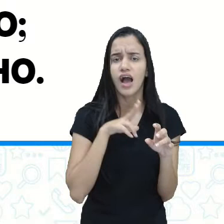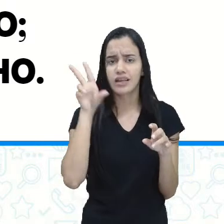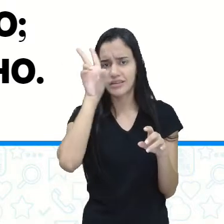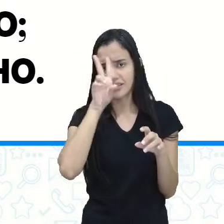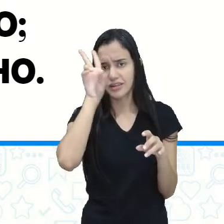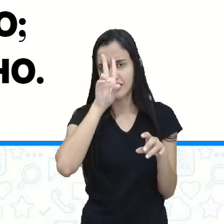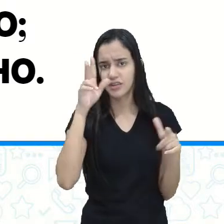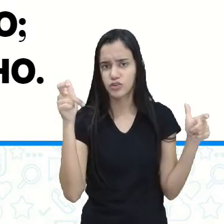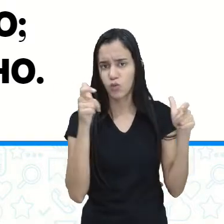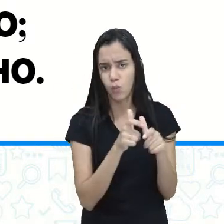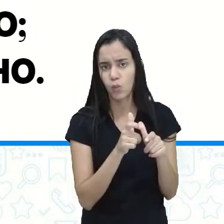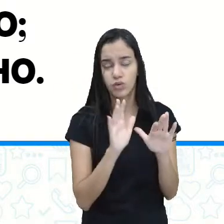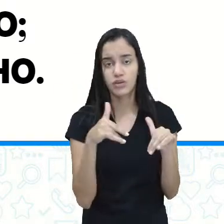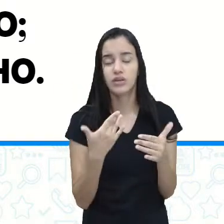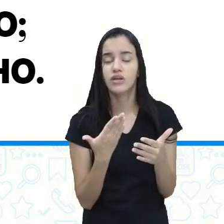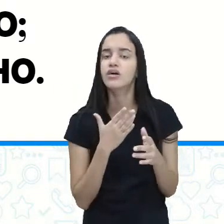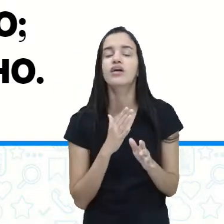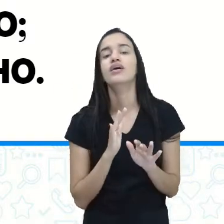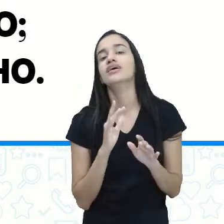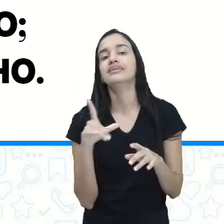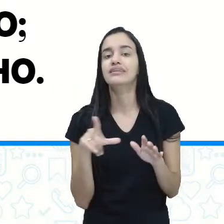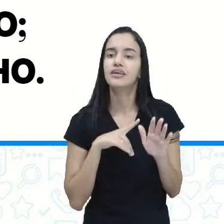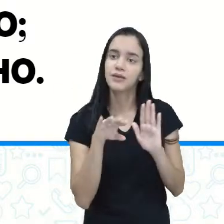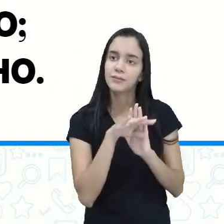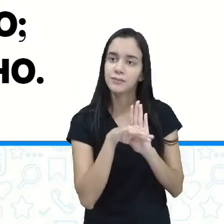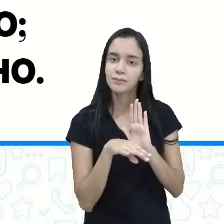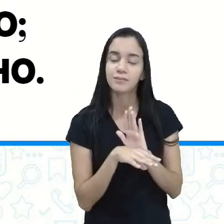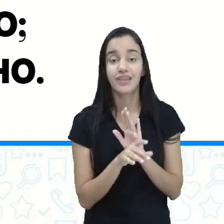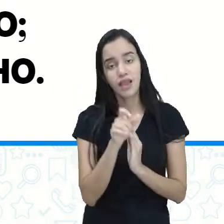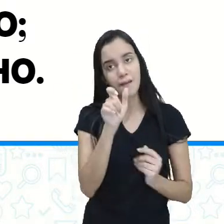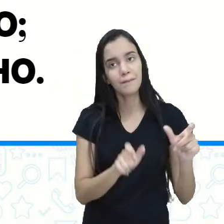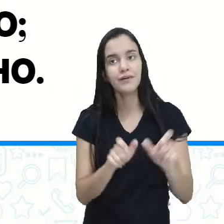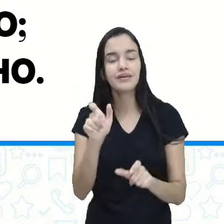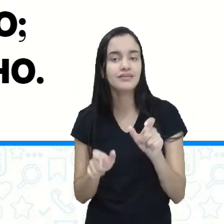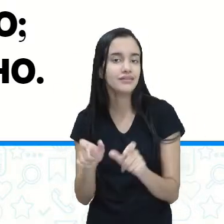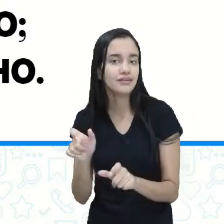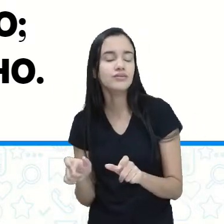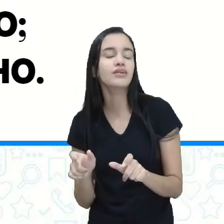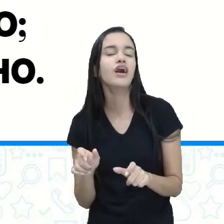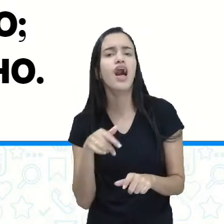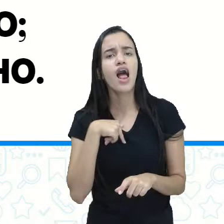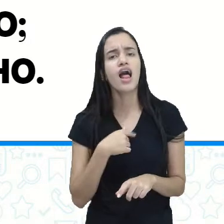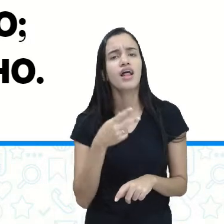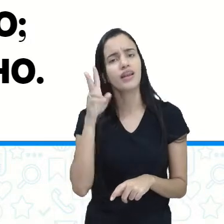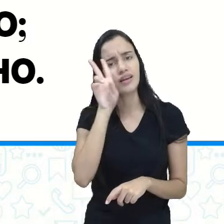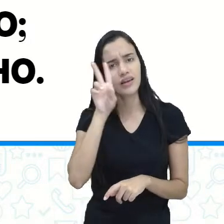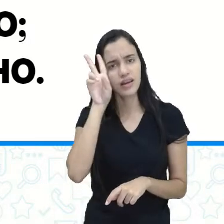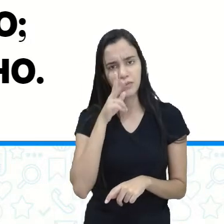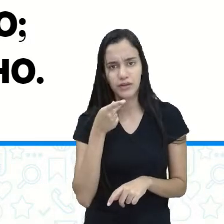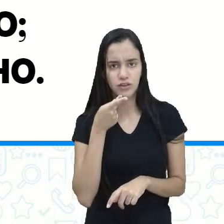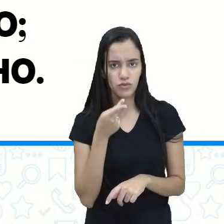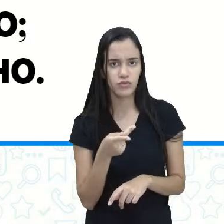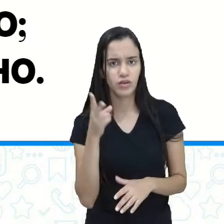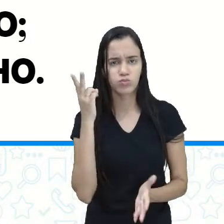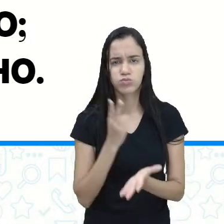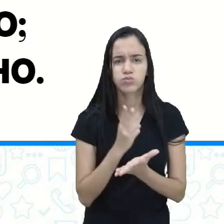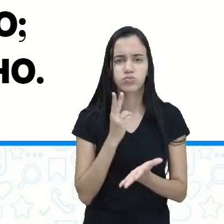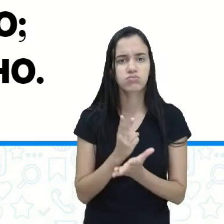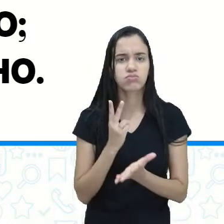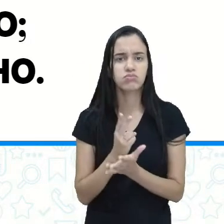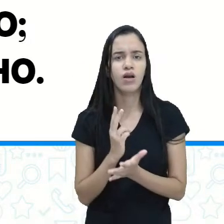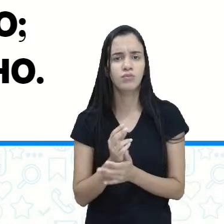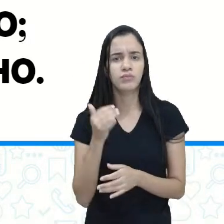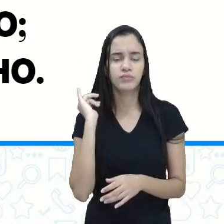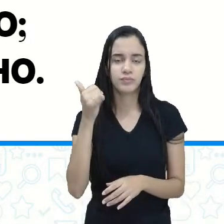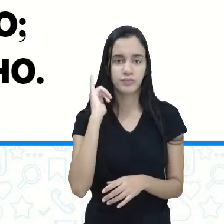uma tirinha? Encontramos em uma tirinha personagens. Lembra que eu falo sempre sobre isso, gente? Todo